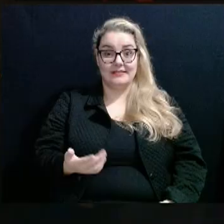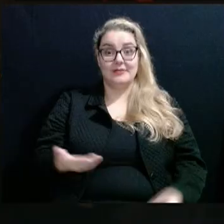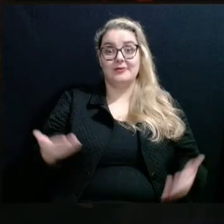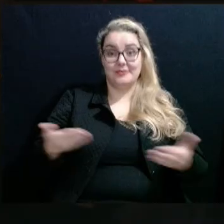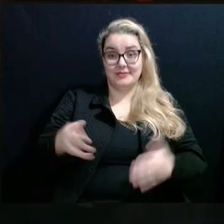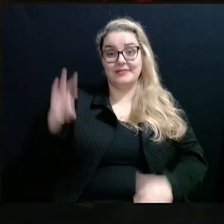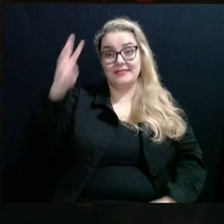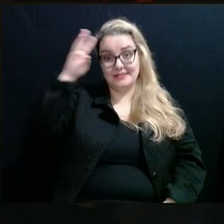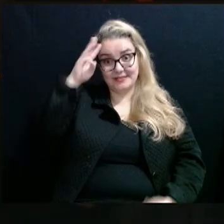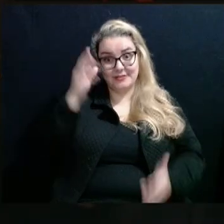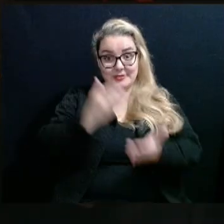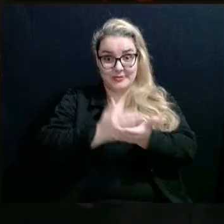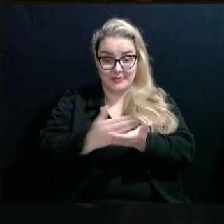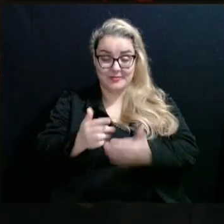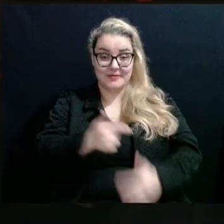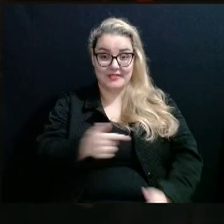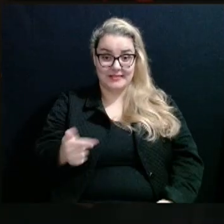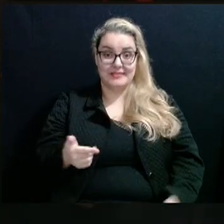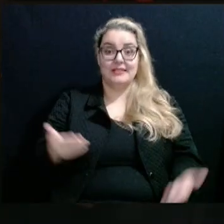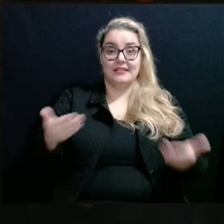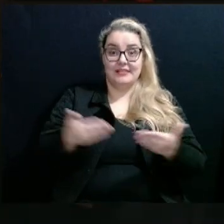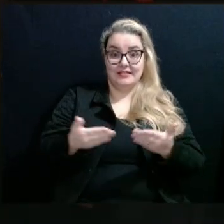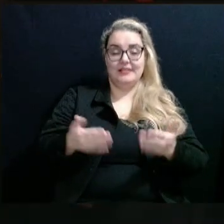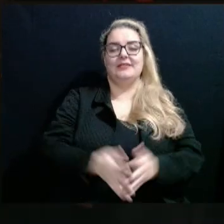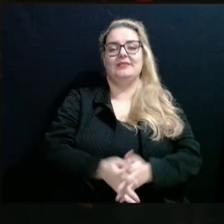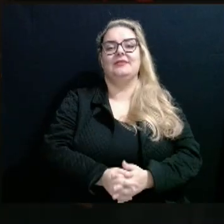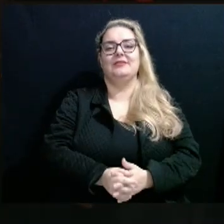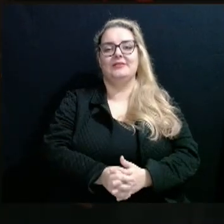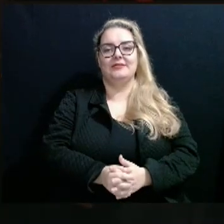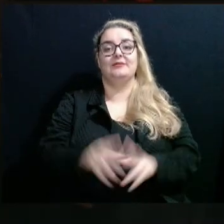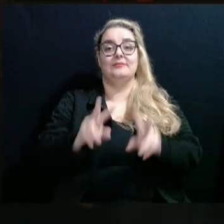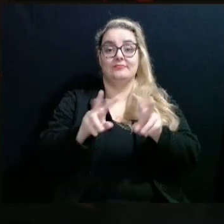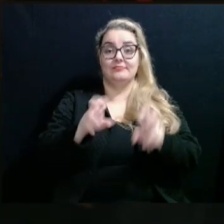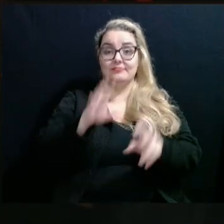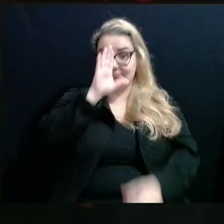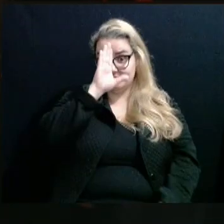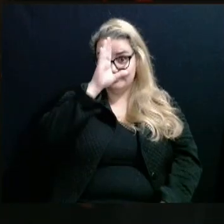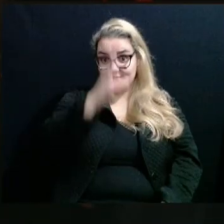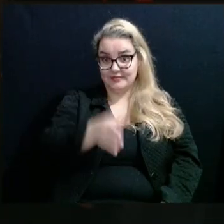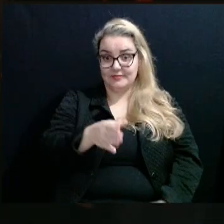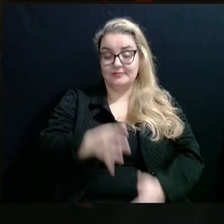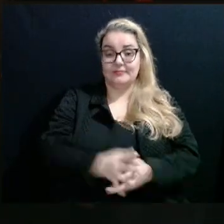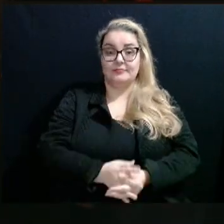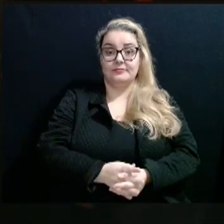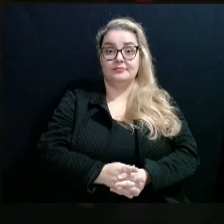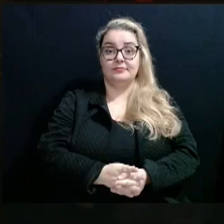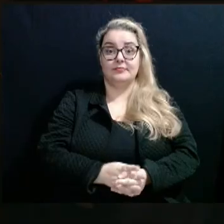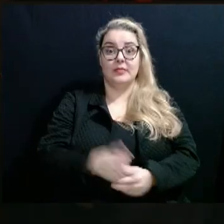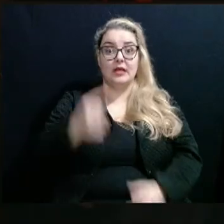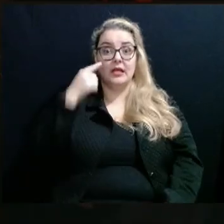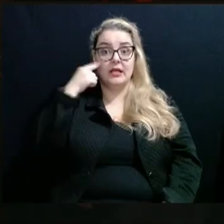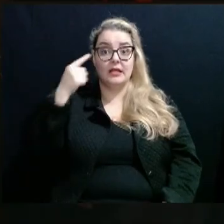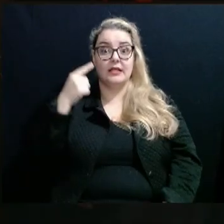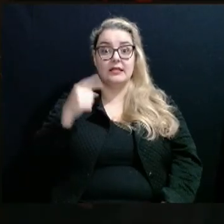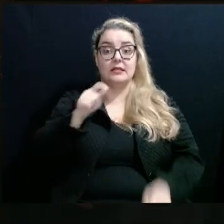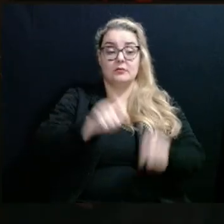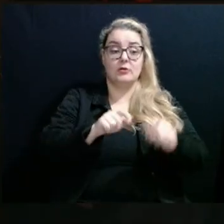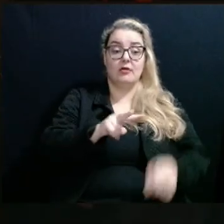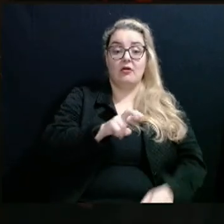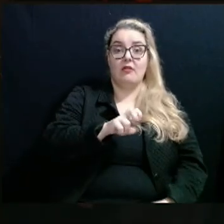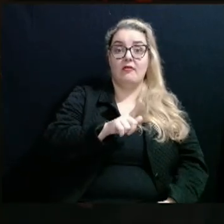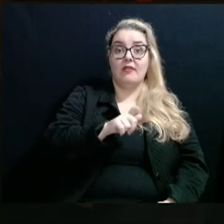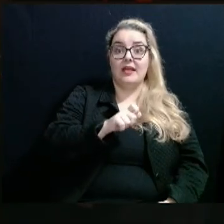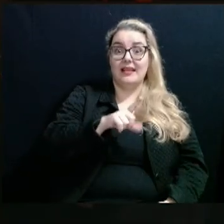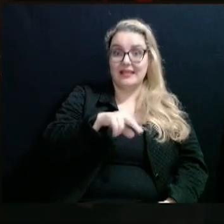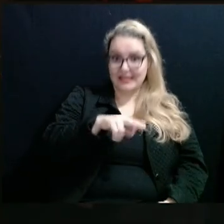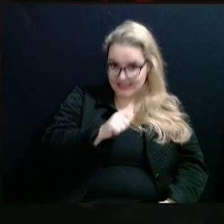semana e agora a gente vai ao nosso tema central. Bom, a ideia de quem é vegano, a ideia de que quem é